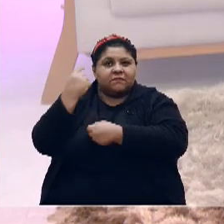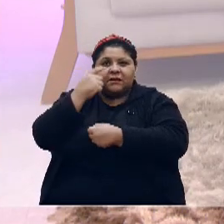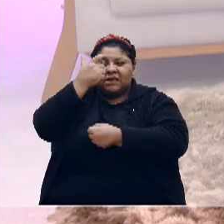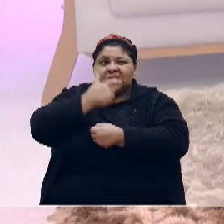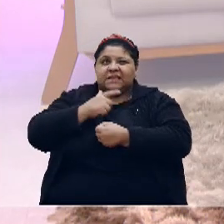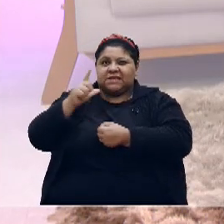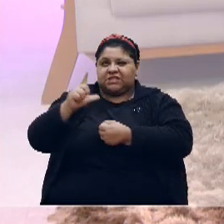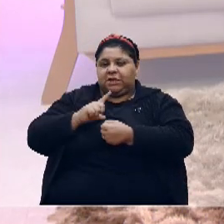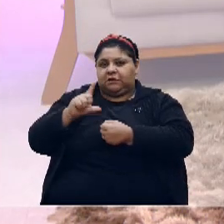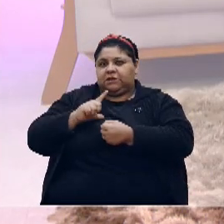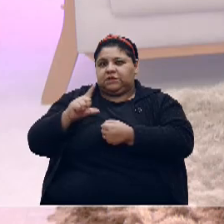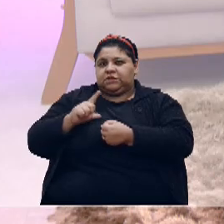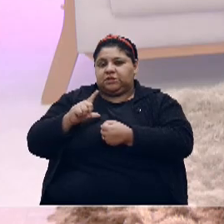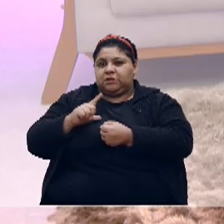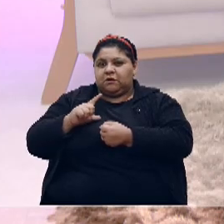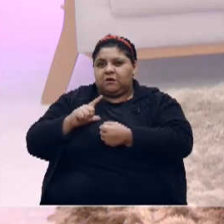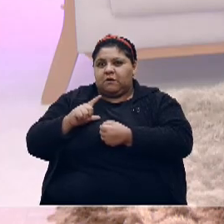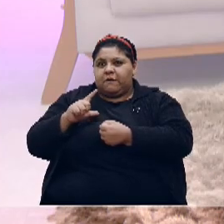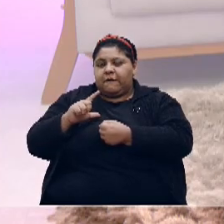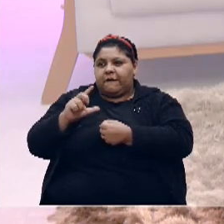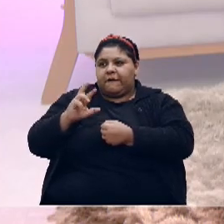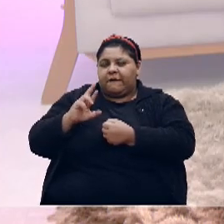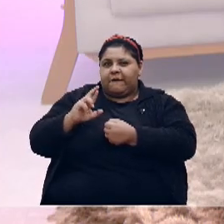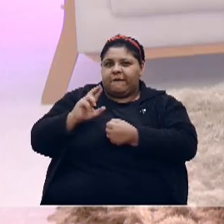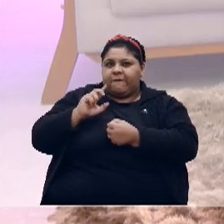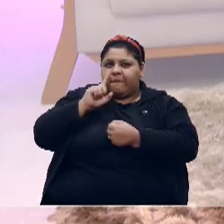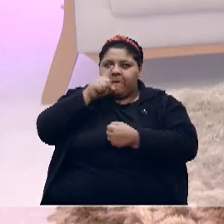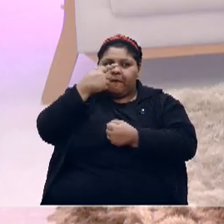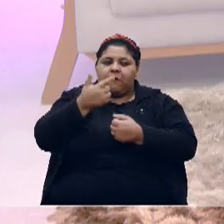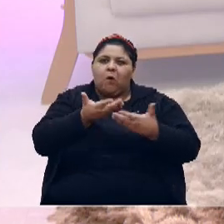alguma resistência por ser mulher ou enfrentaram alguma